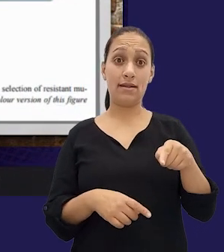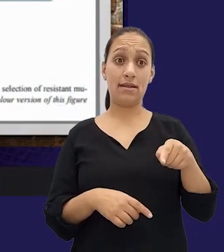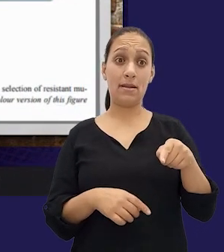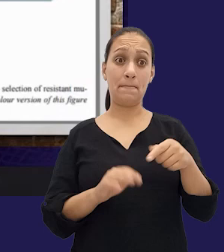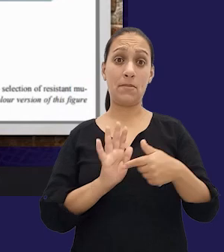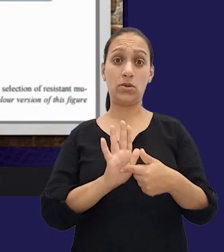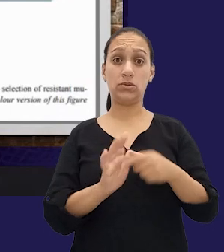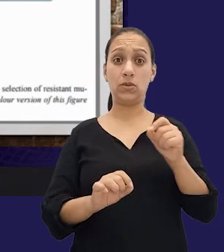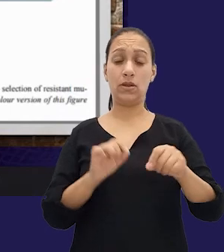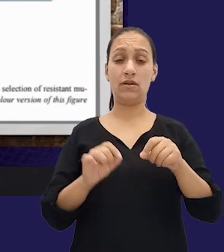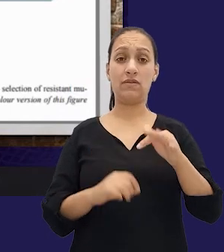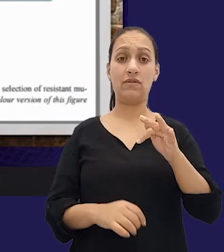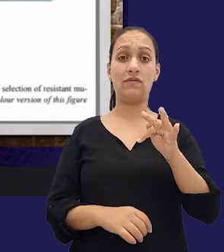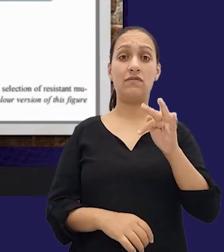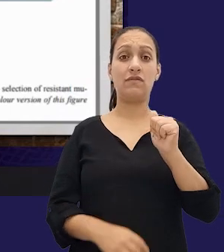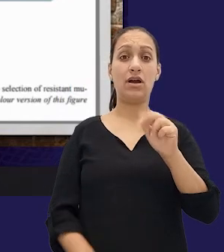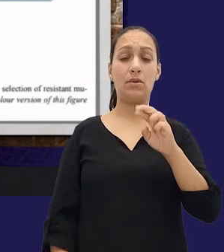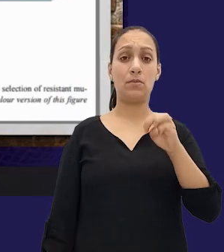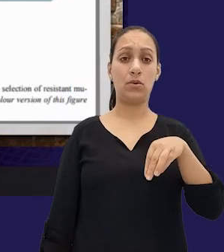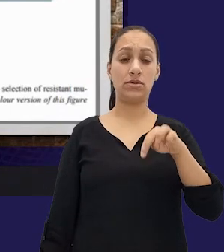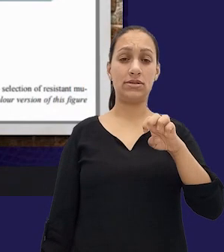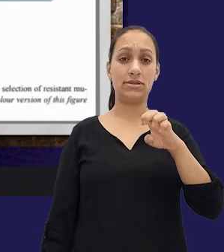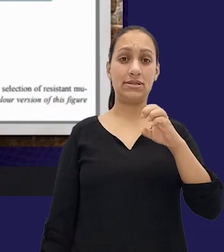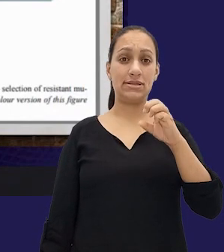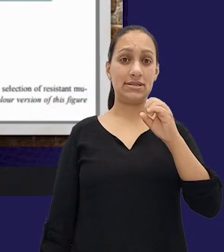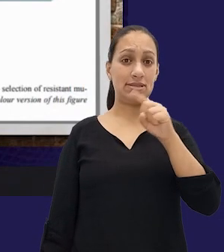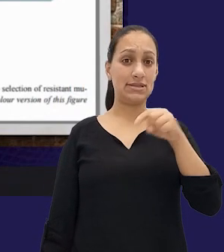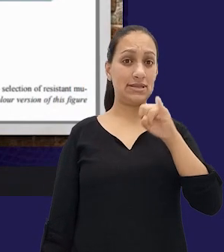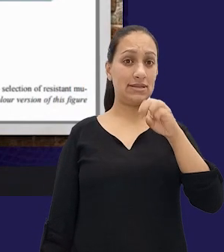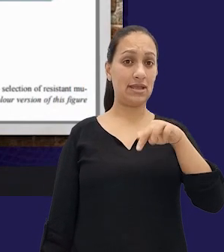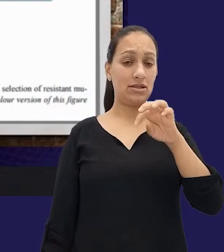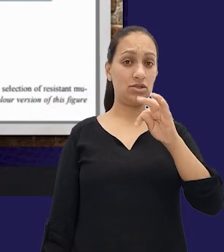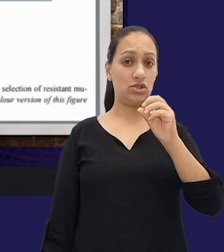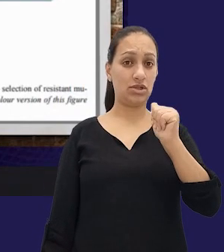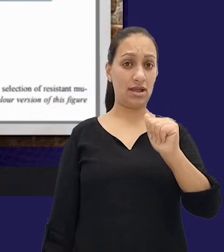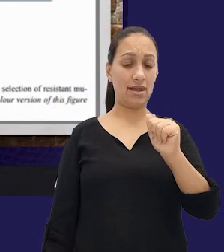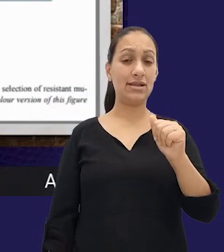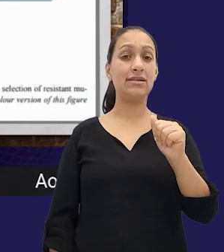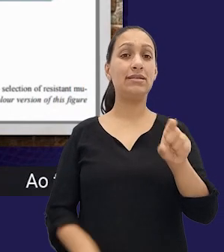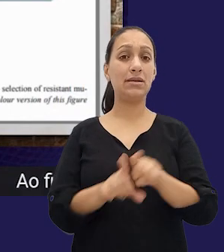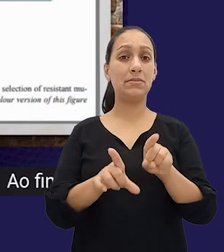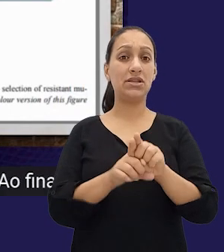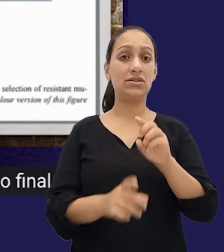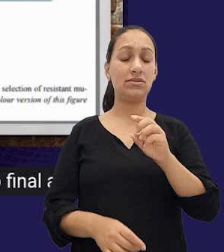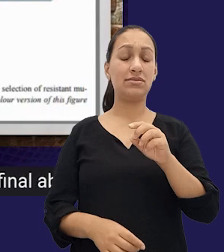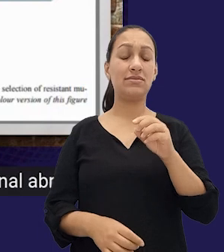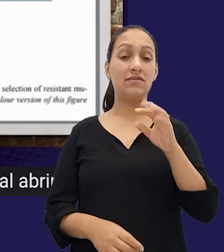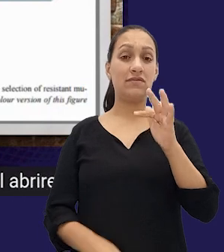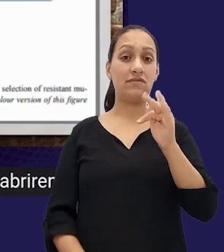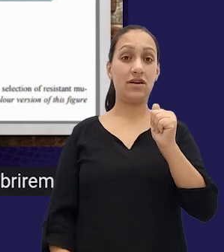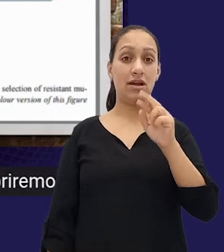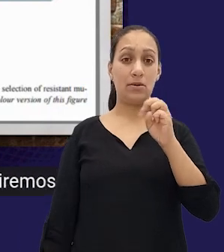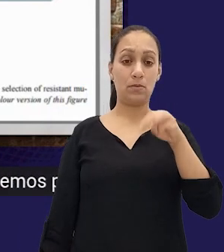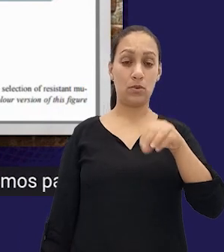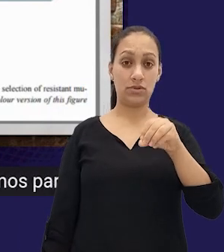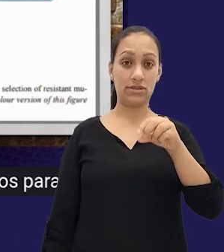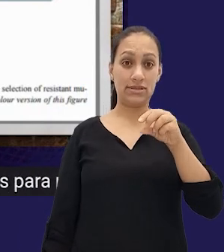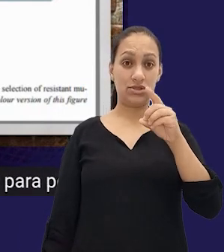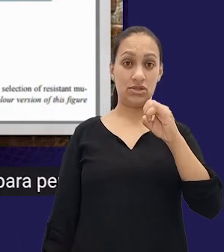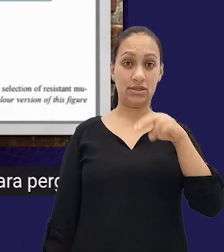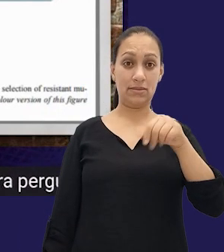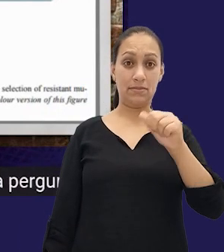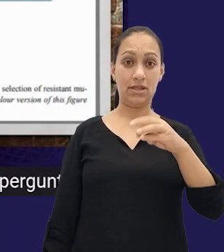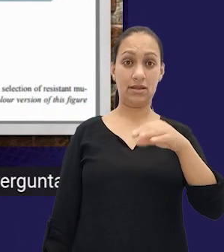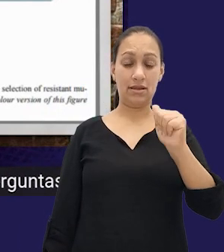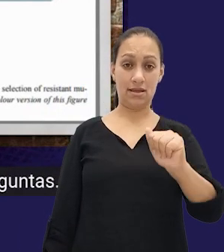questão farmacocinética e farmacodinâmica dos macrolídeos, tá? Dentro dos quais a gente tem a azitromicina, é